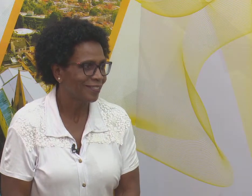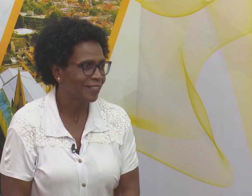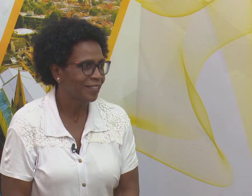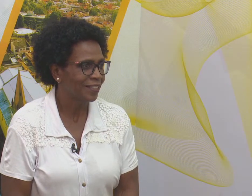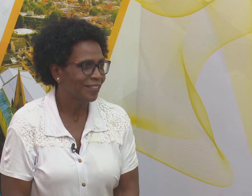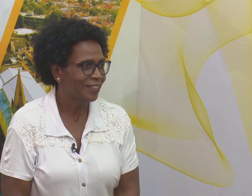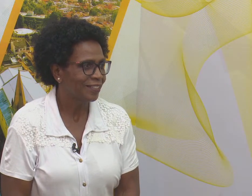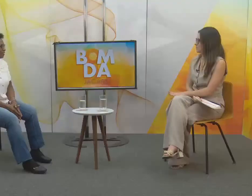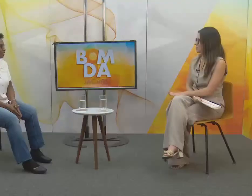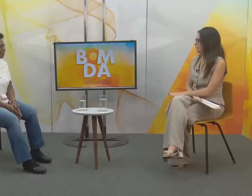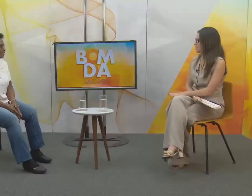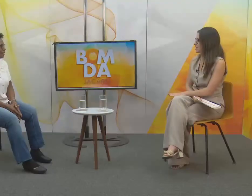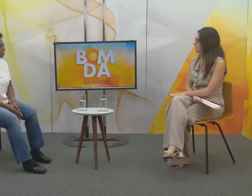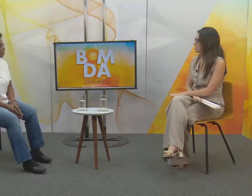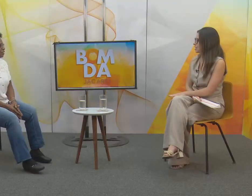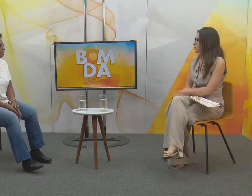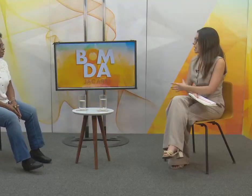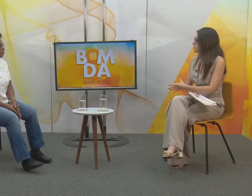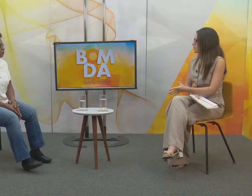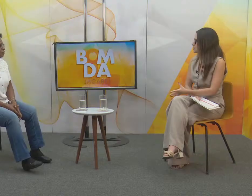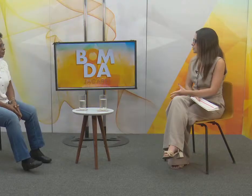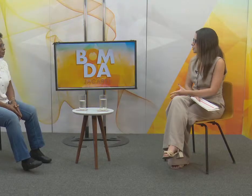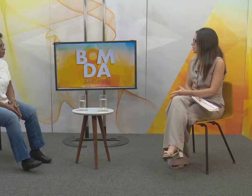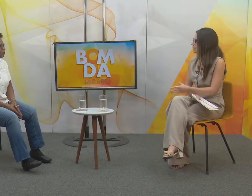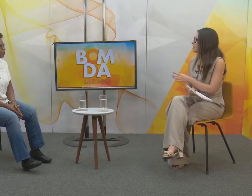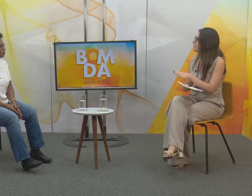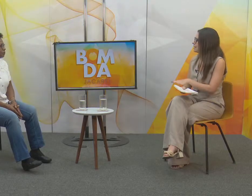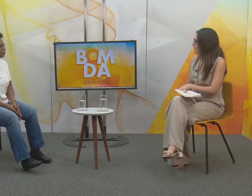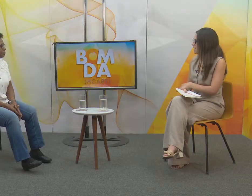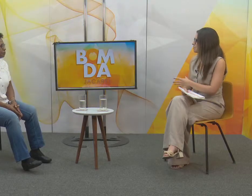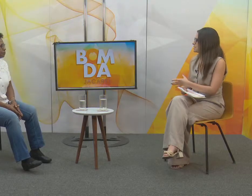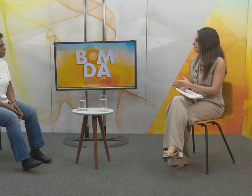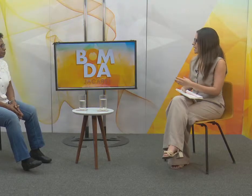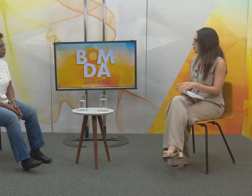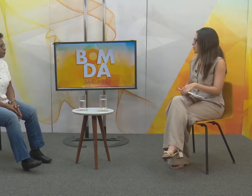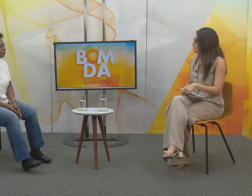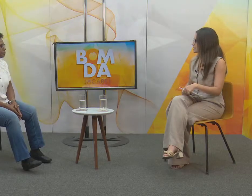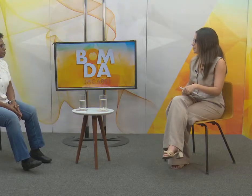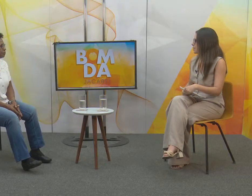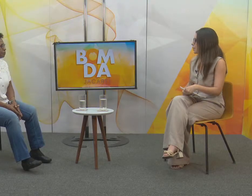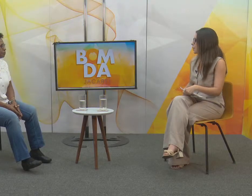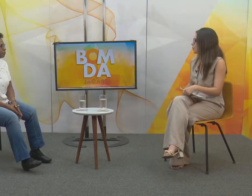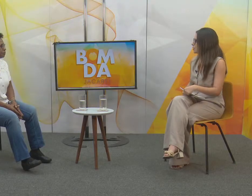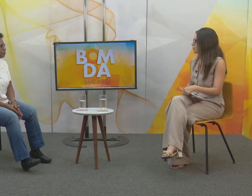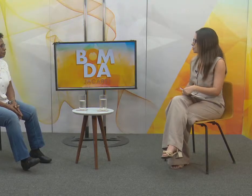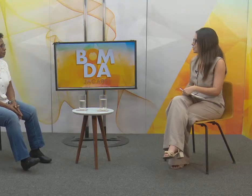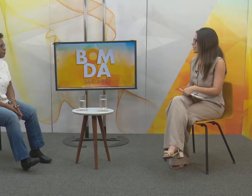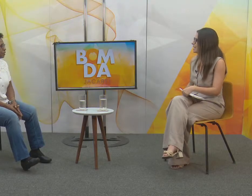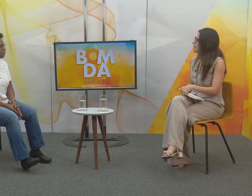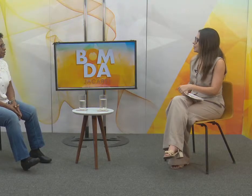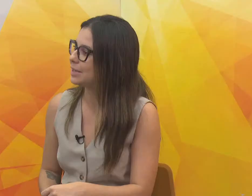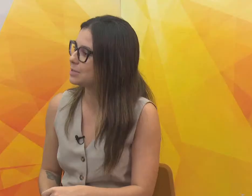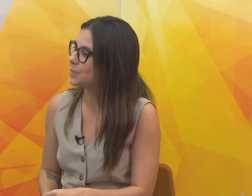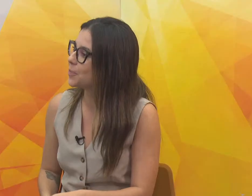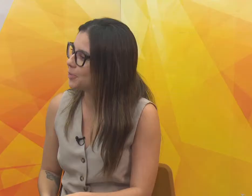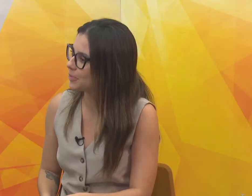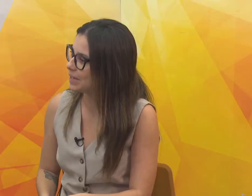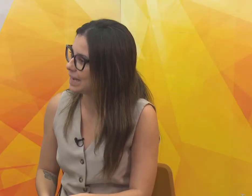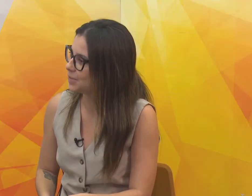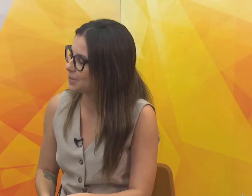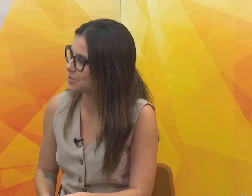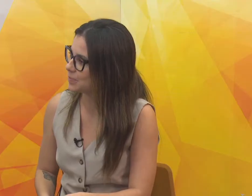mães. Conhecer um pouquinho mais sobre a APAJAC, mais do que a gente já falou aqui, ir lá visitar, conhecer, saber como que funciona. Maria